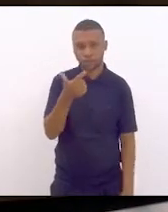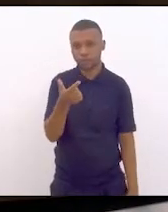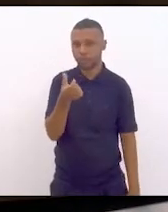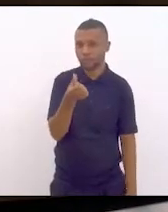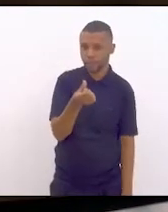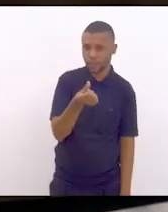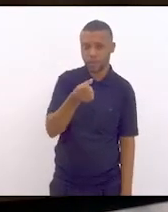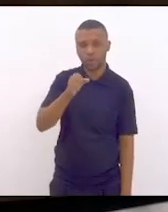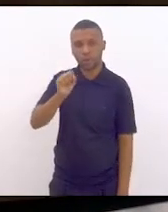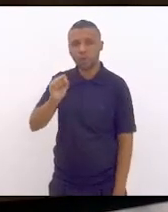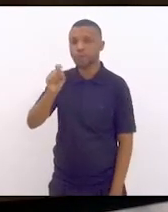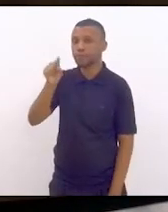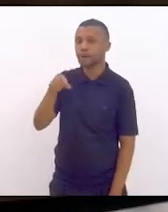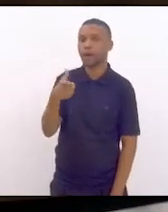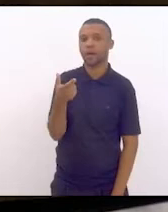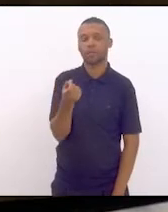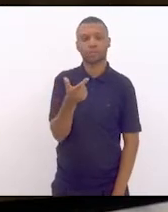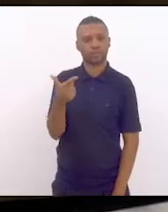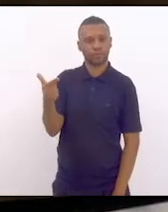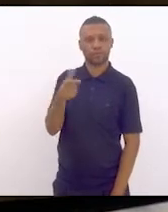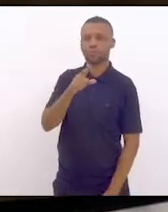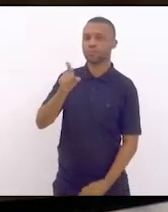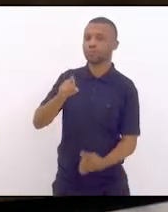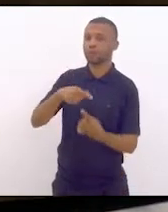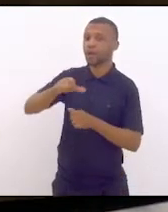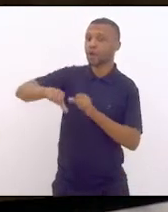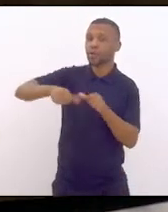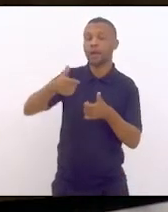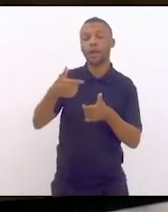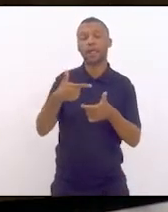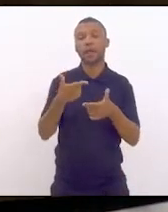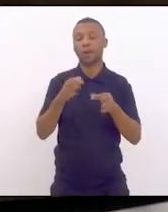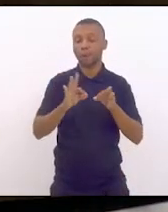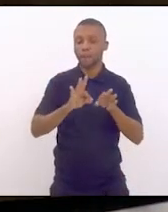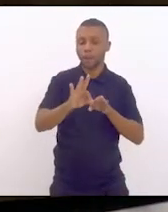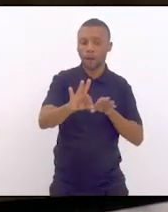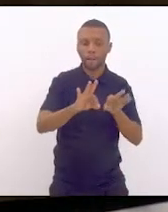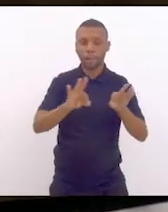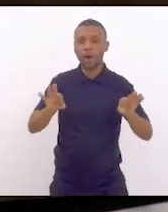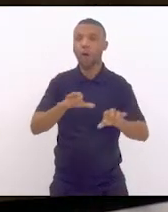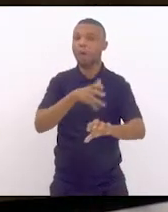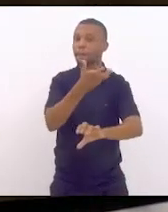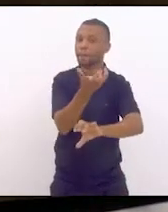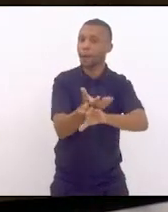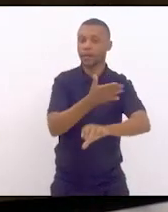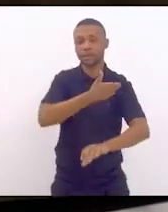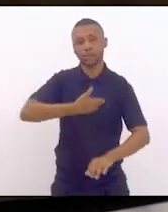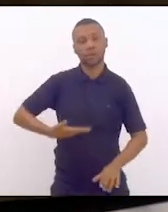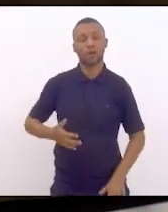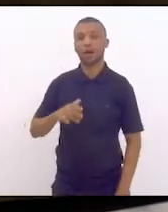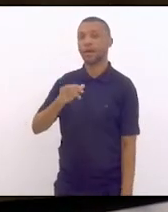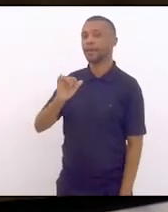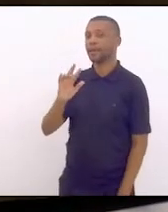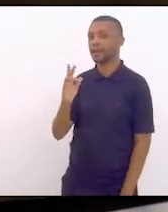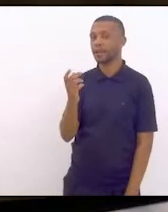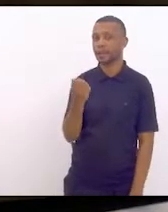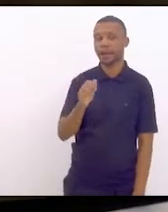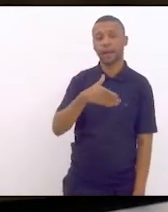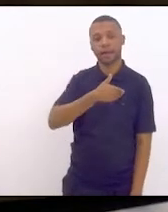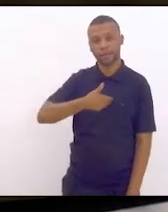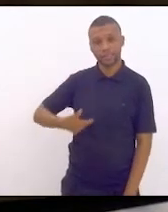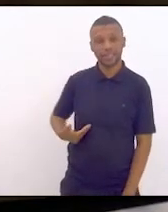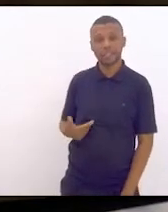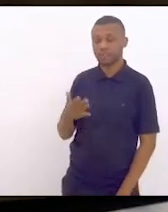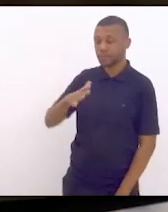6268 de 22, que altera o limite do Parque Estadual da Ilha Grande, na região da Vila do